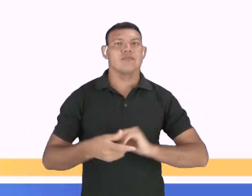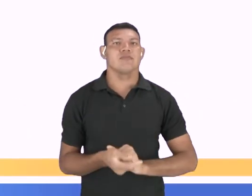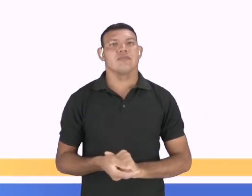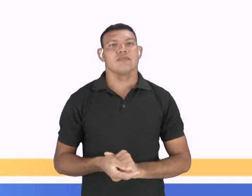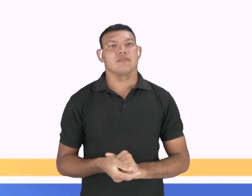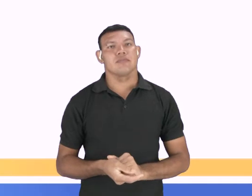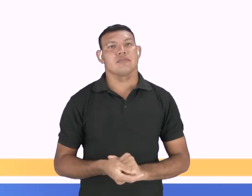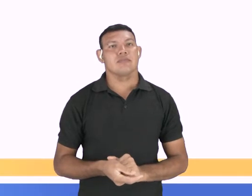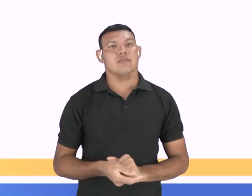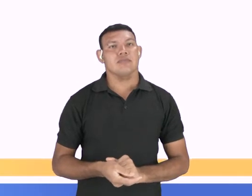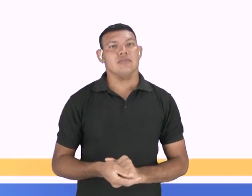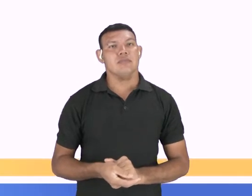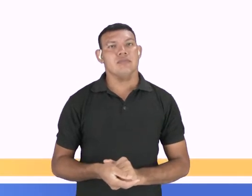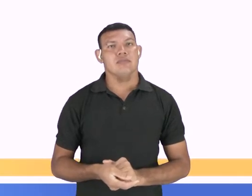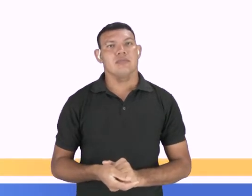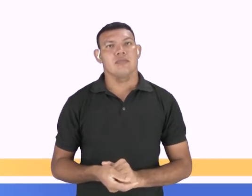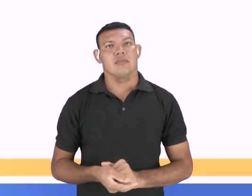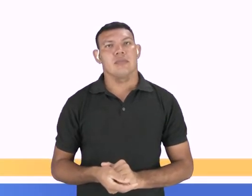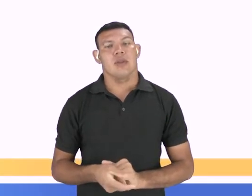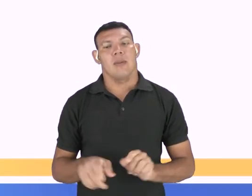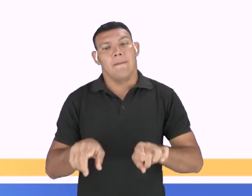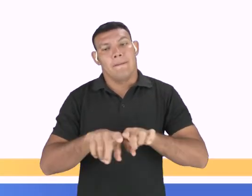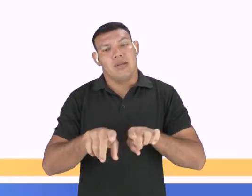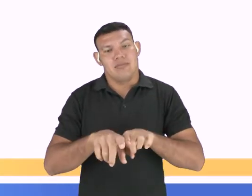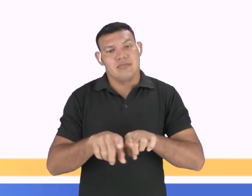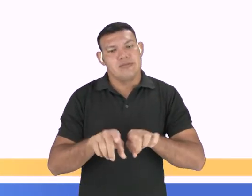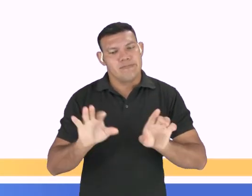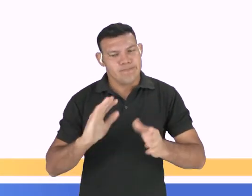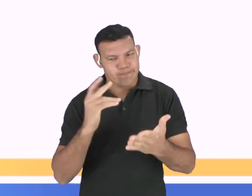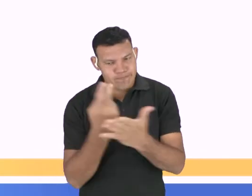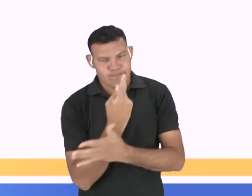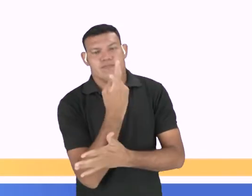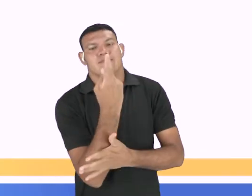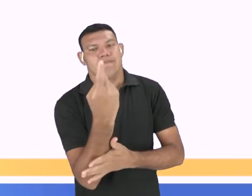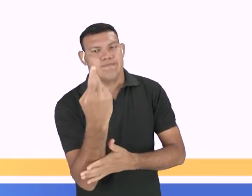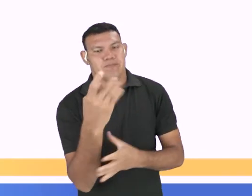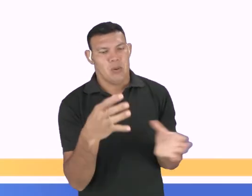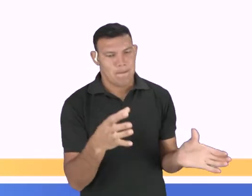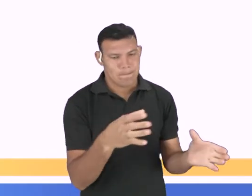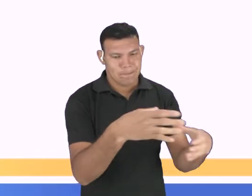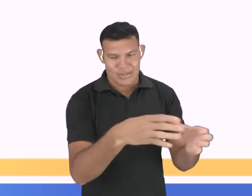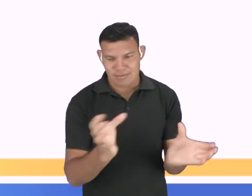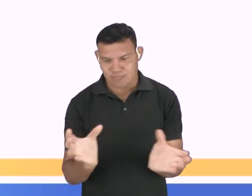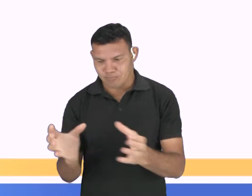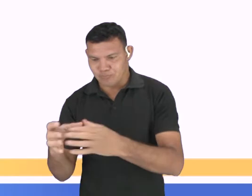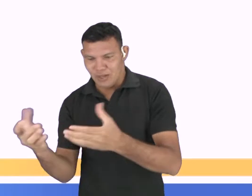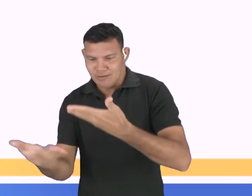aos poucos o Estado vai deixando com que as coisas aconteçam entre as próprias comunidades, né?